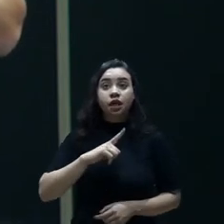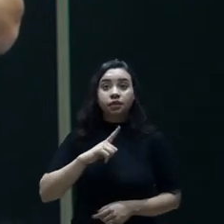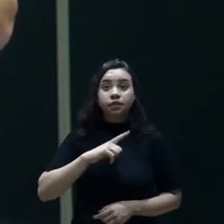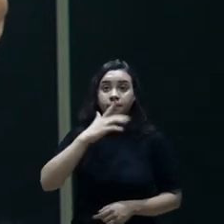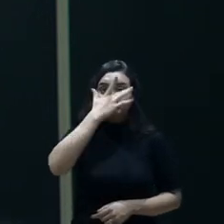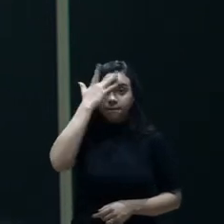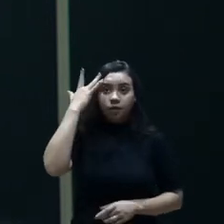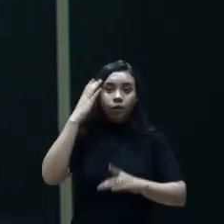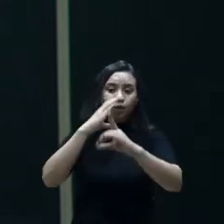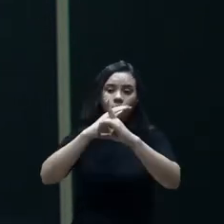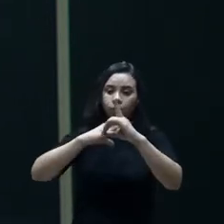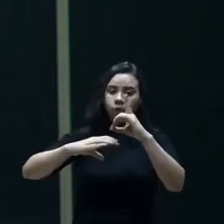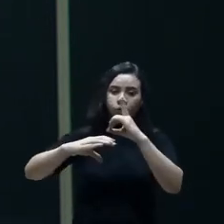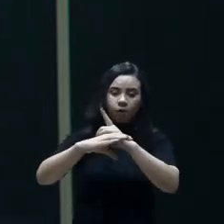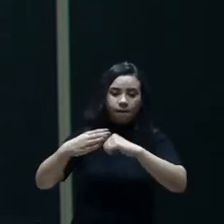dele.